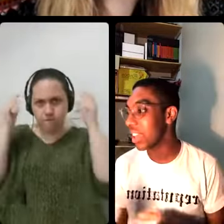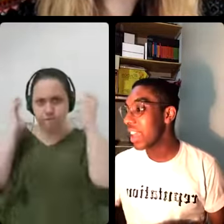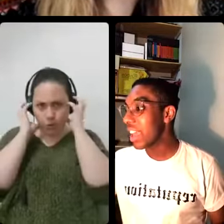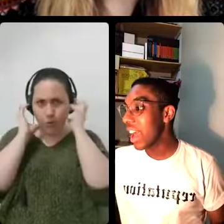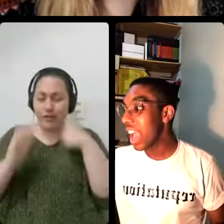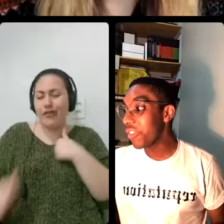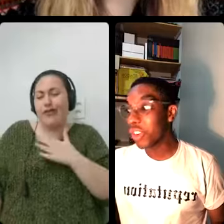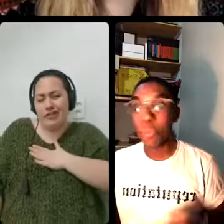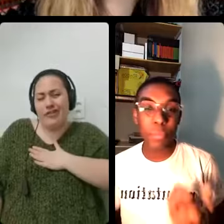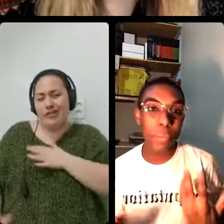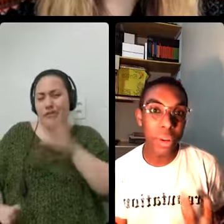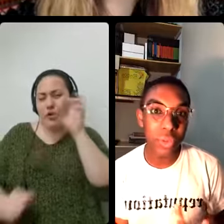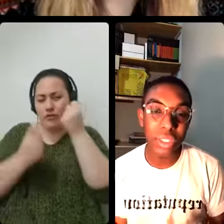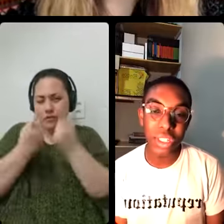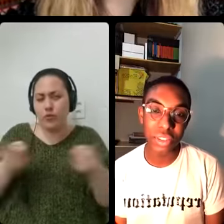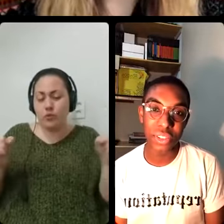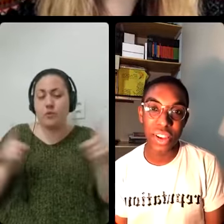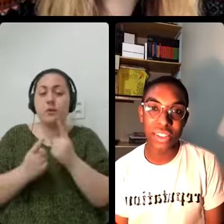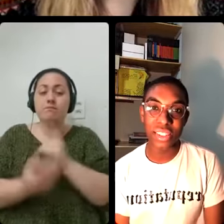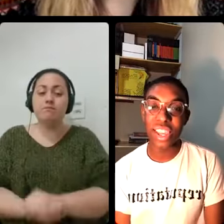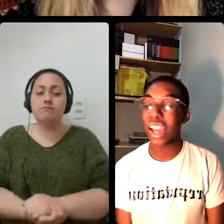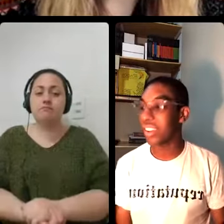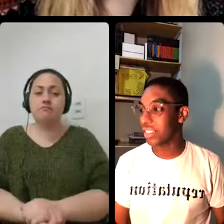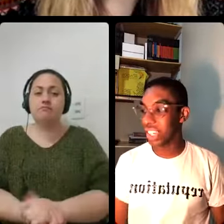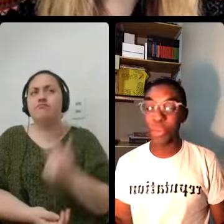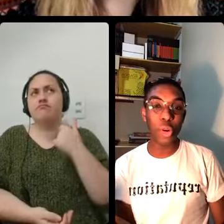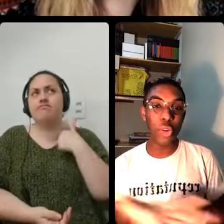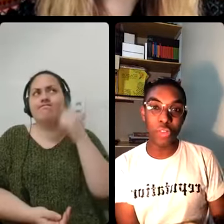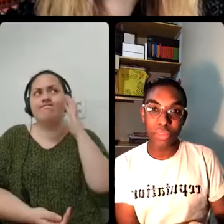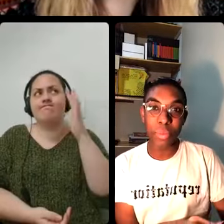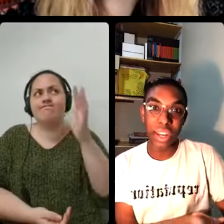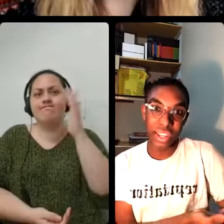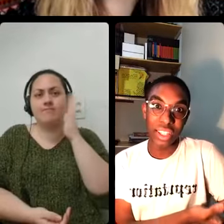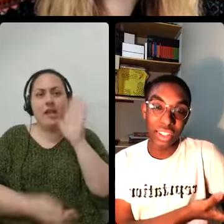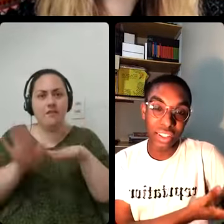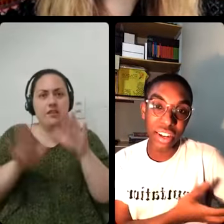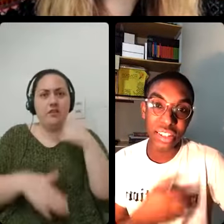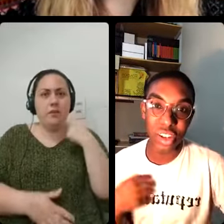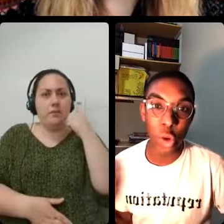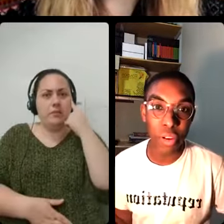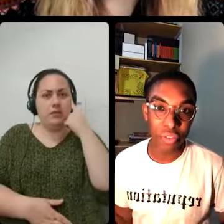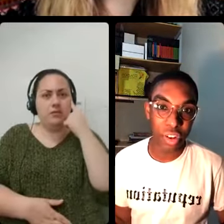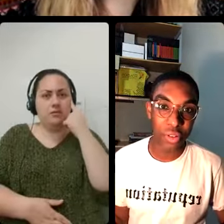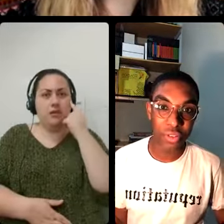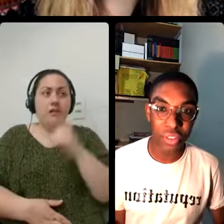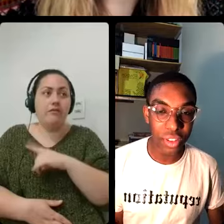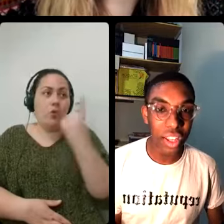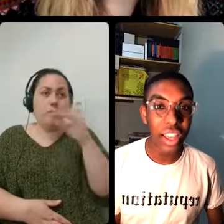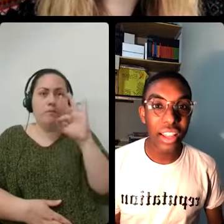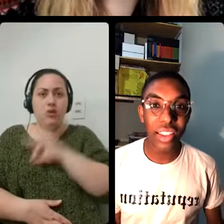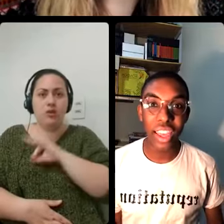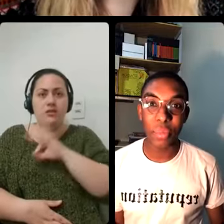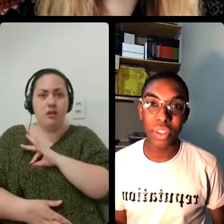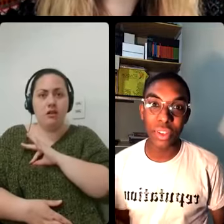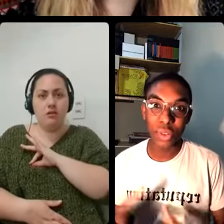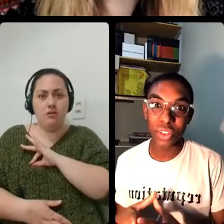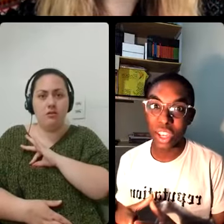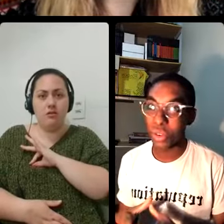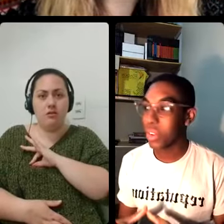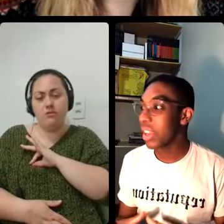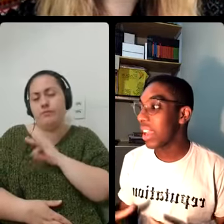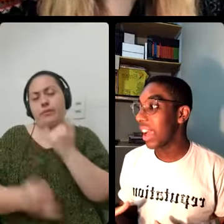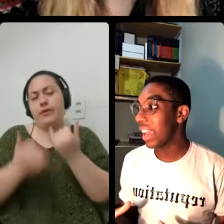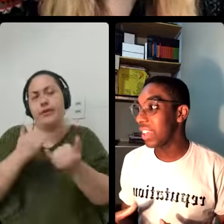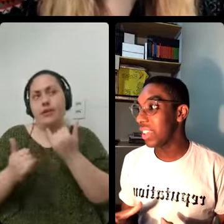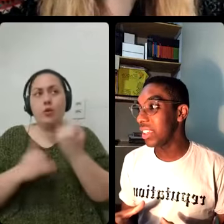música. Aí eu fico me perguntando às vezes assim: daqui a pouco um vai me parar aqui e vai dizer que eu roubei um fone de ouvido, né? Porque eu sou